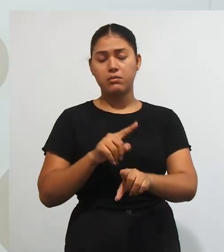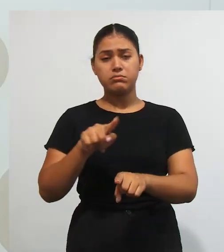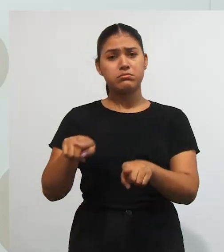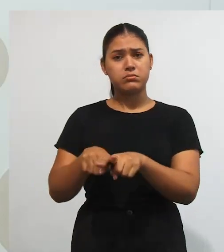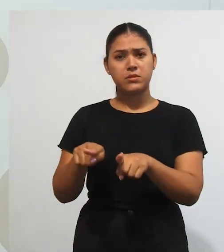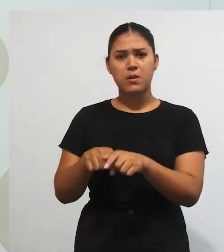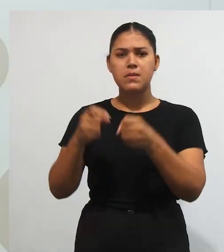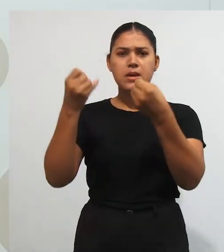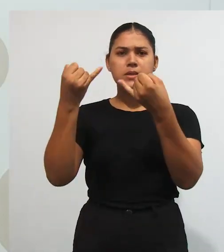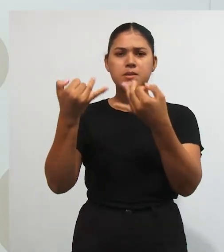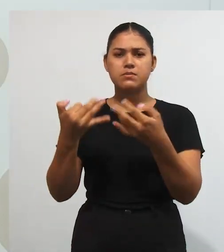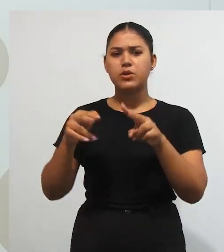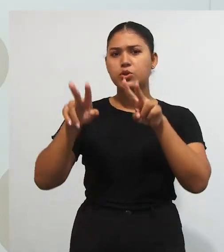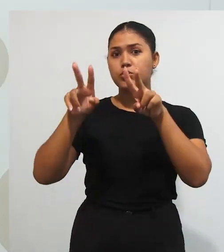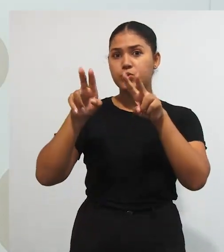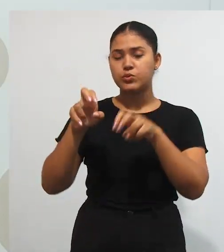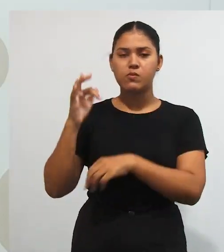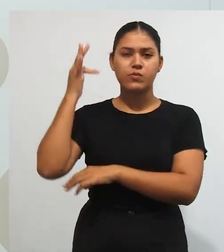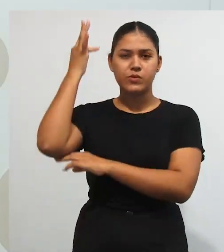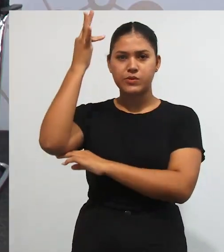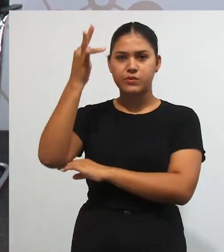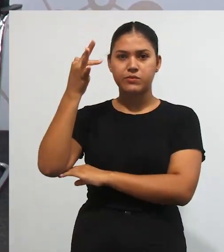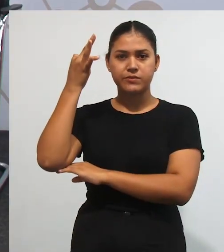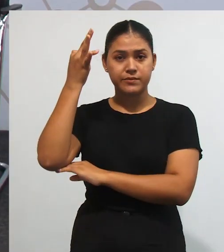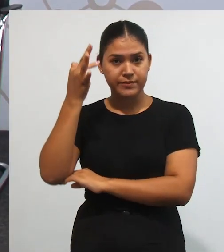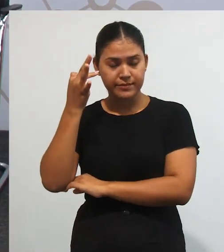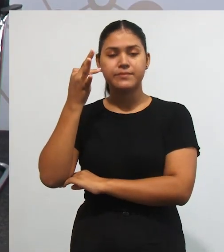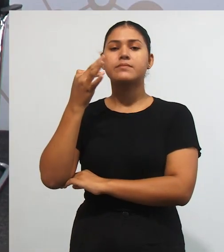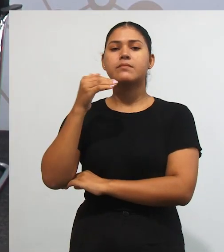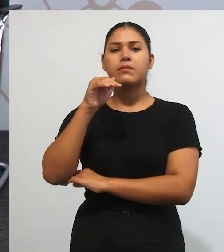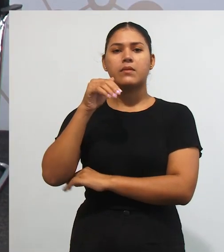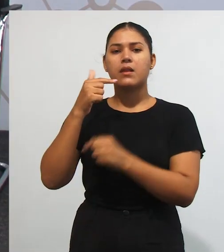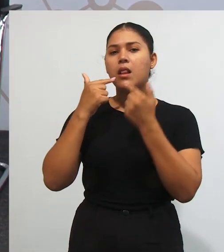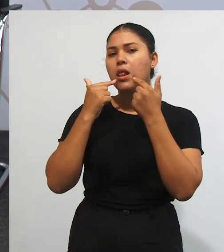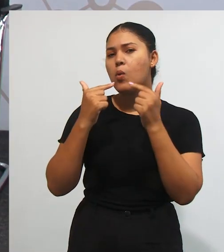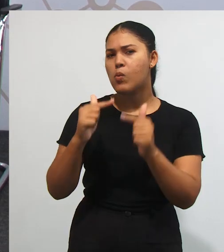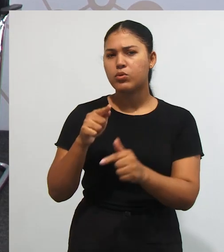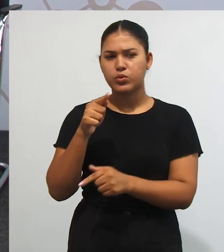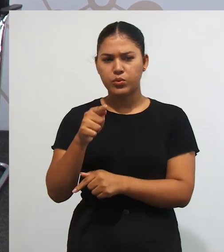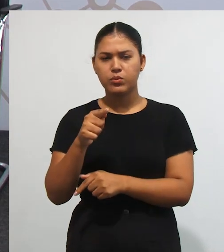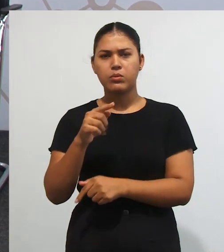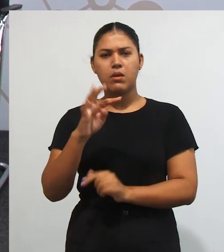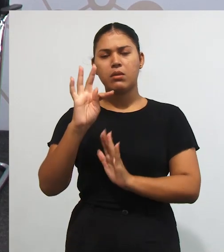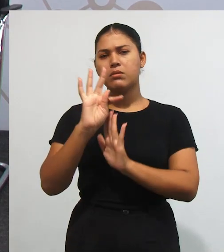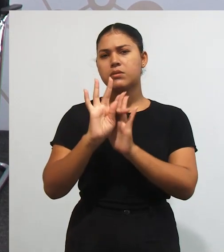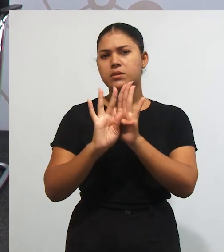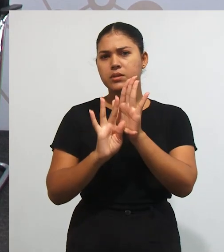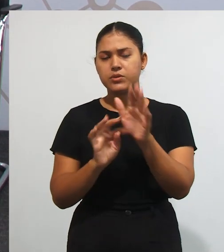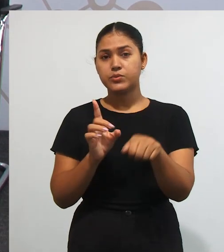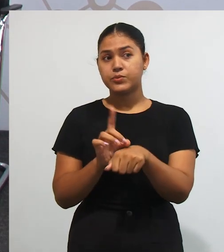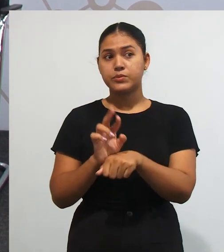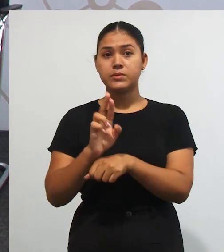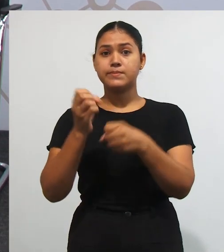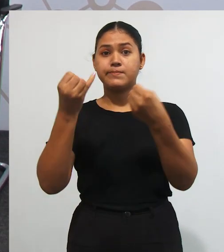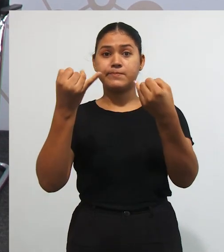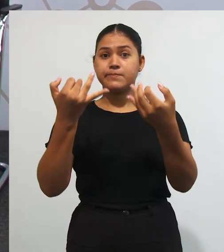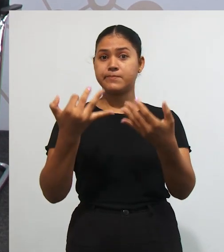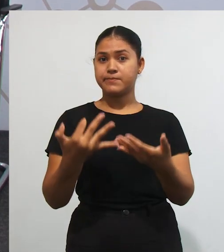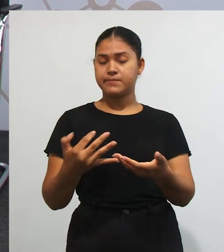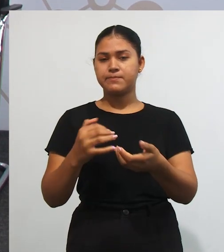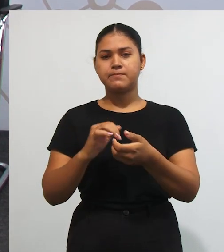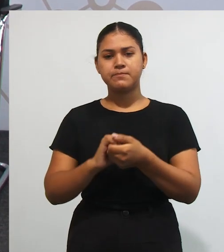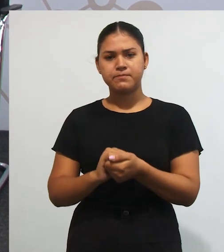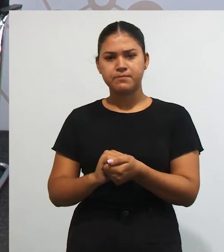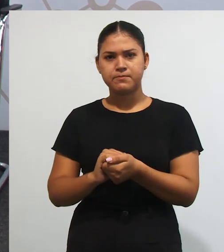perspectiva da filosofia da linguagem. Em sua tese de doutorado, o senhor escreveu o seguinte: distante dessas